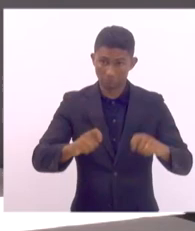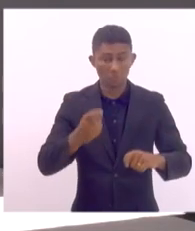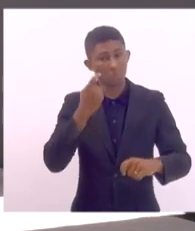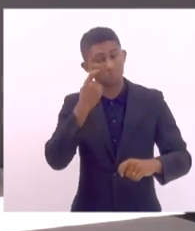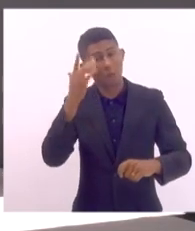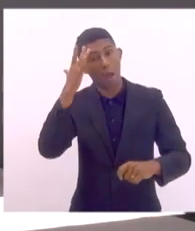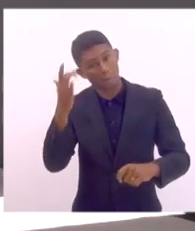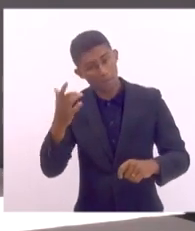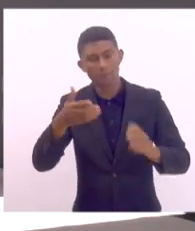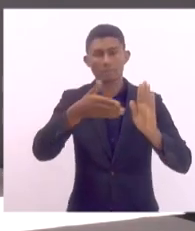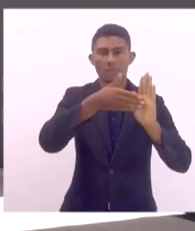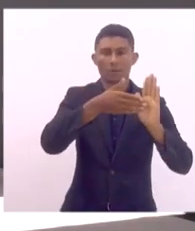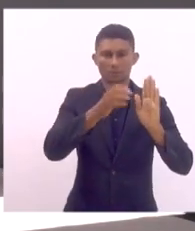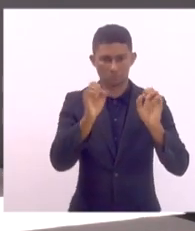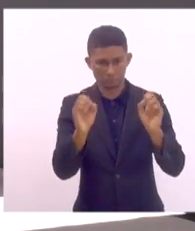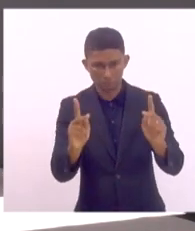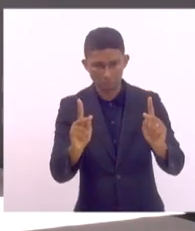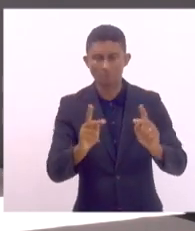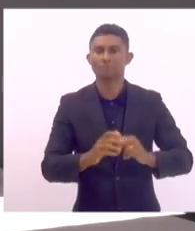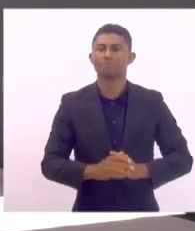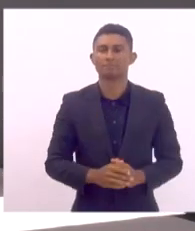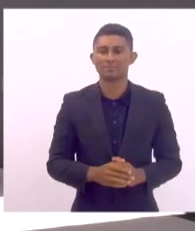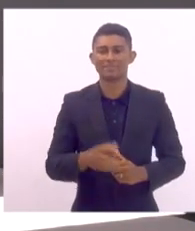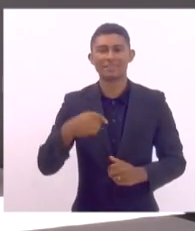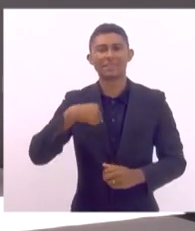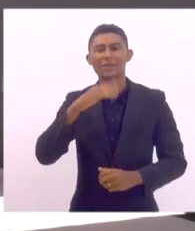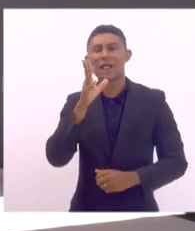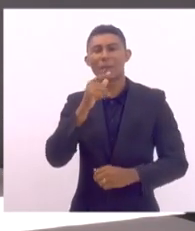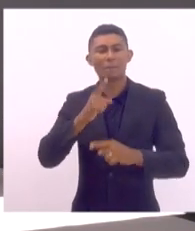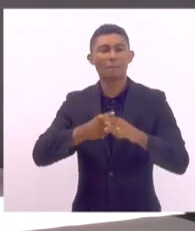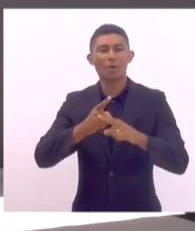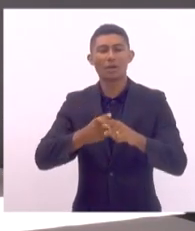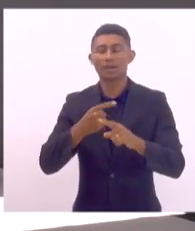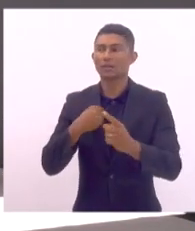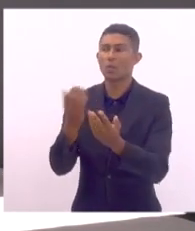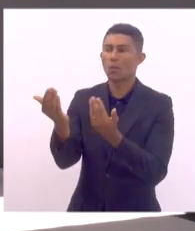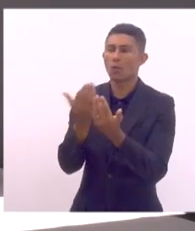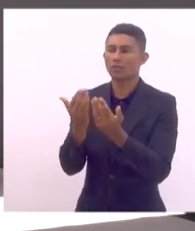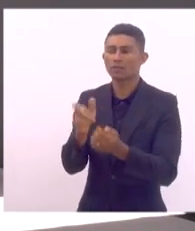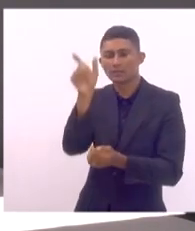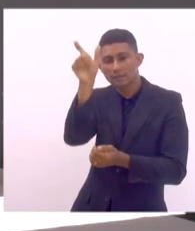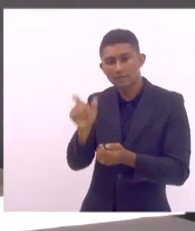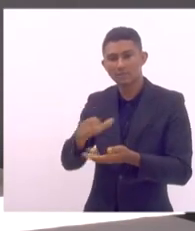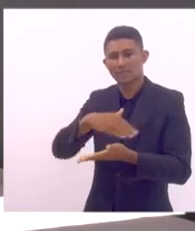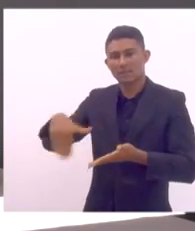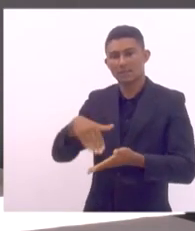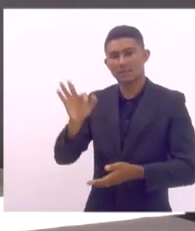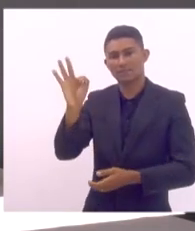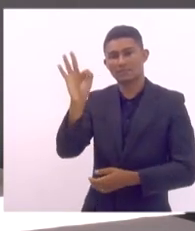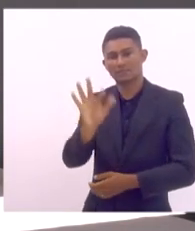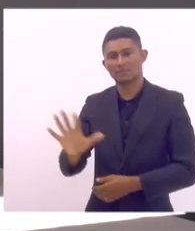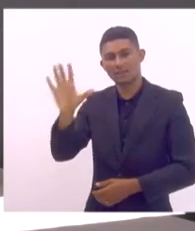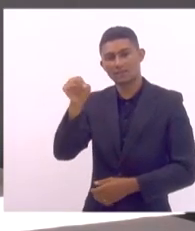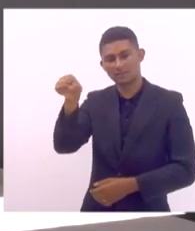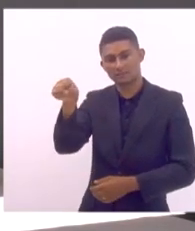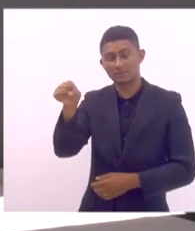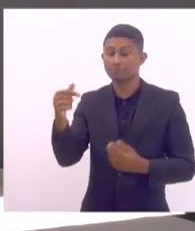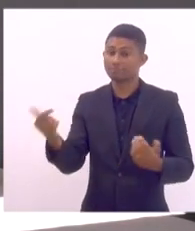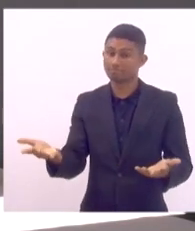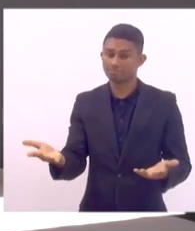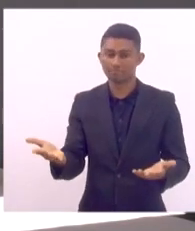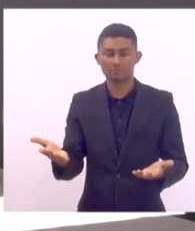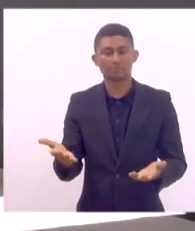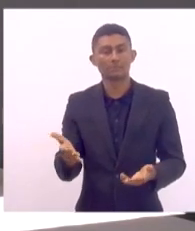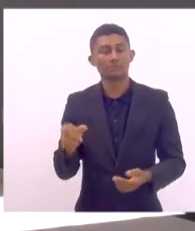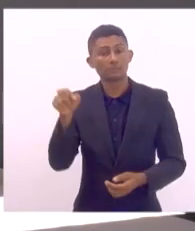Ok? Eu me demorei um pouco, eu estava conversando com o secretário de Fazenda, e, Luiz, tem um estudo